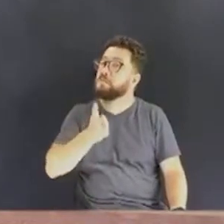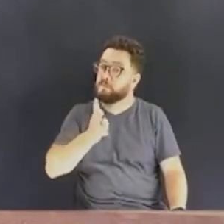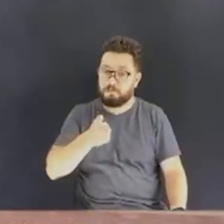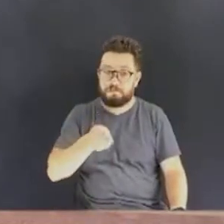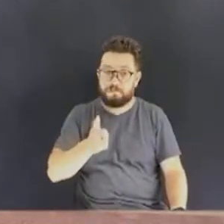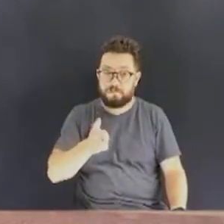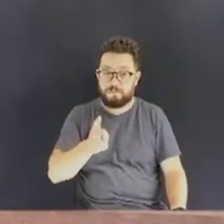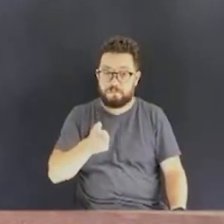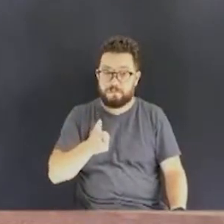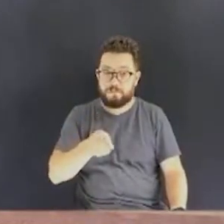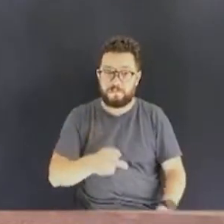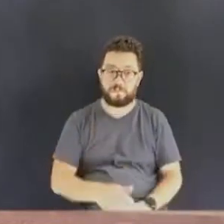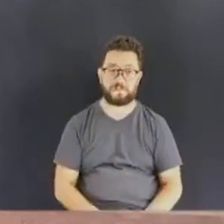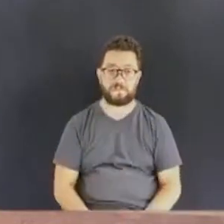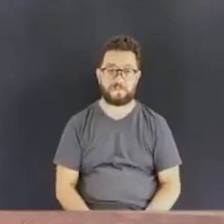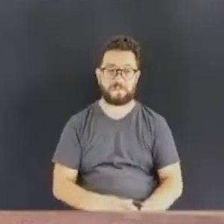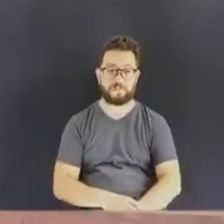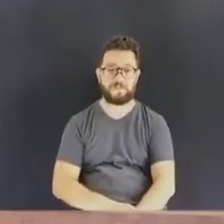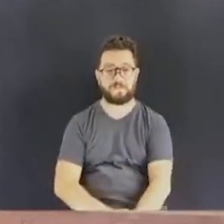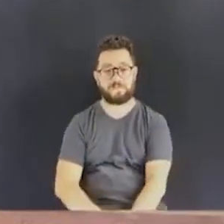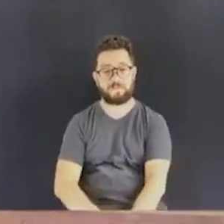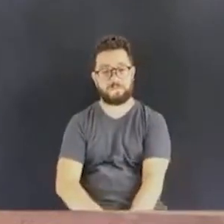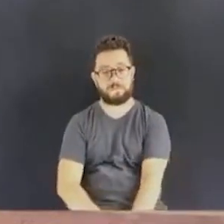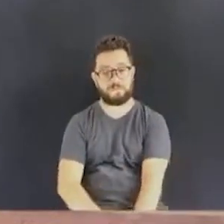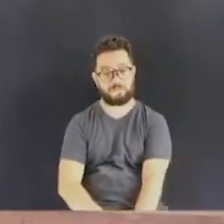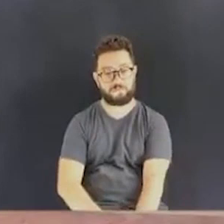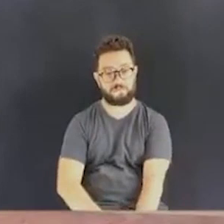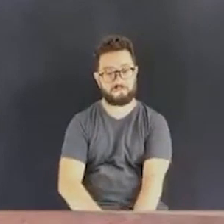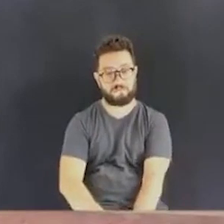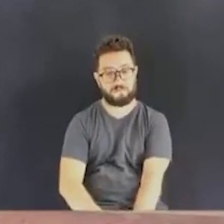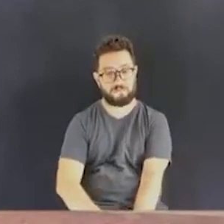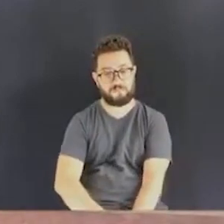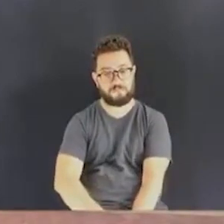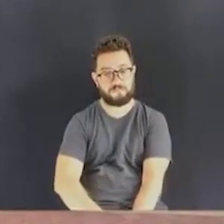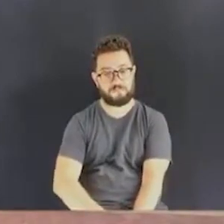permaneça. Já respondi ao vereador Marcos Guerreiro,